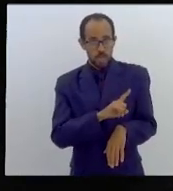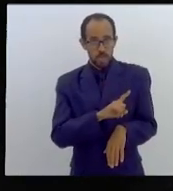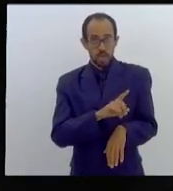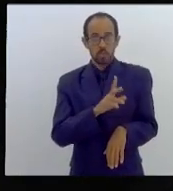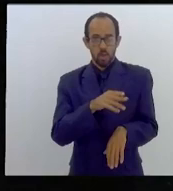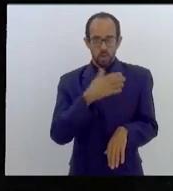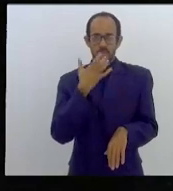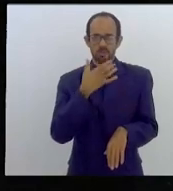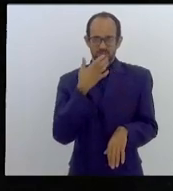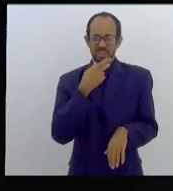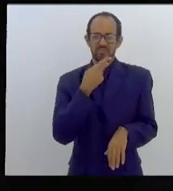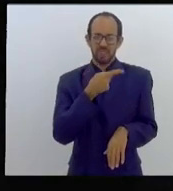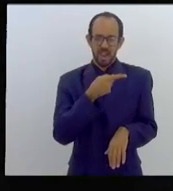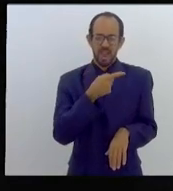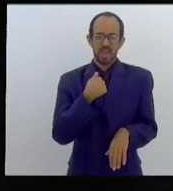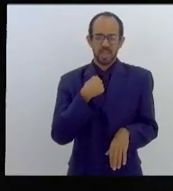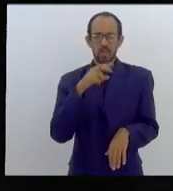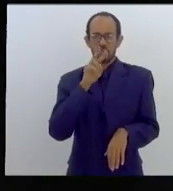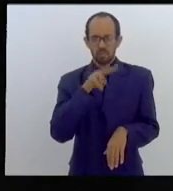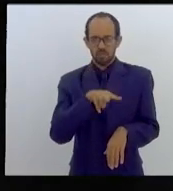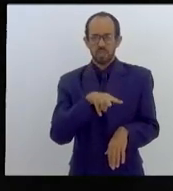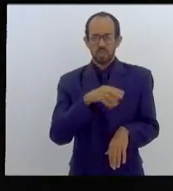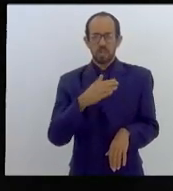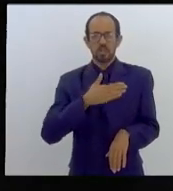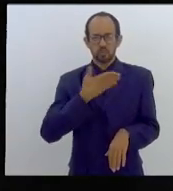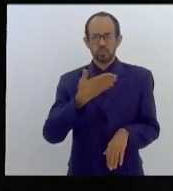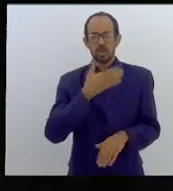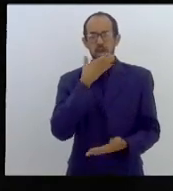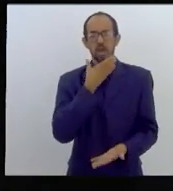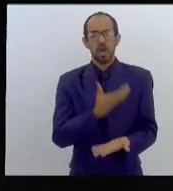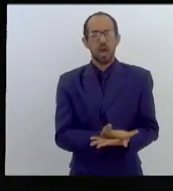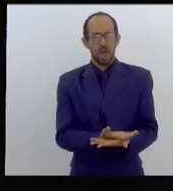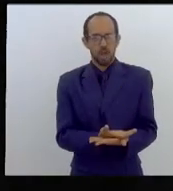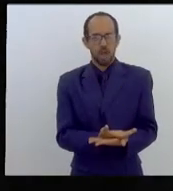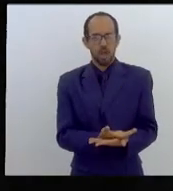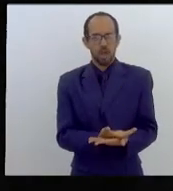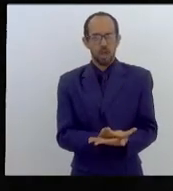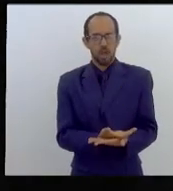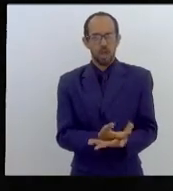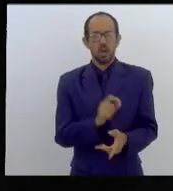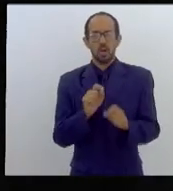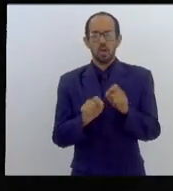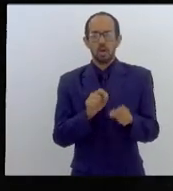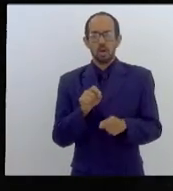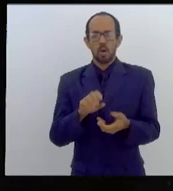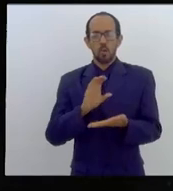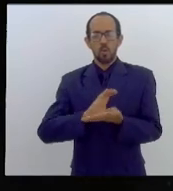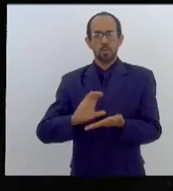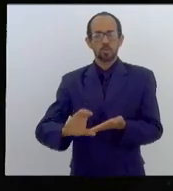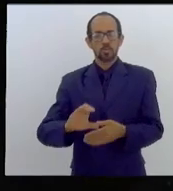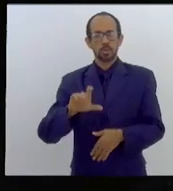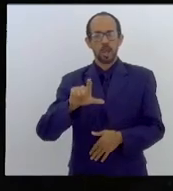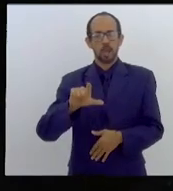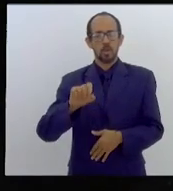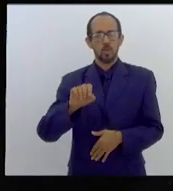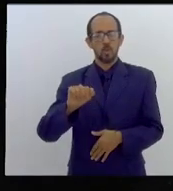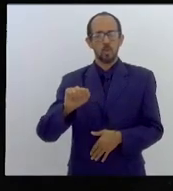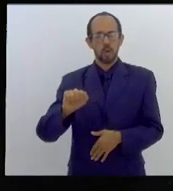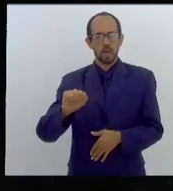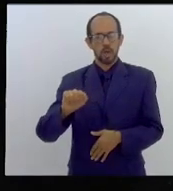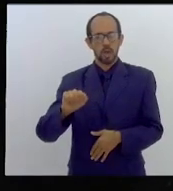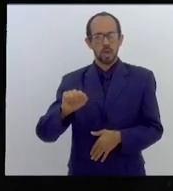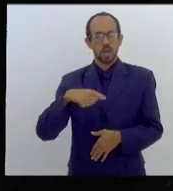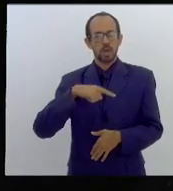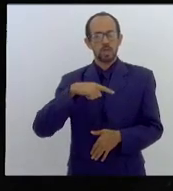assisti assustada e engasgada, né, que o orçamento da LOA reservou